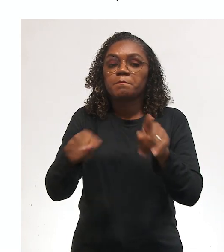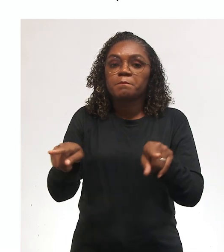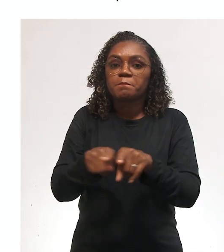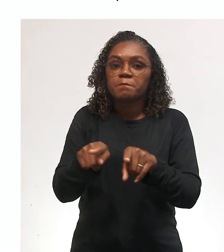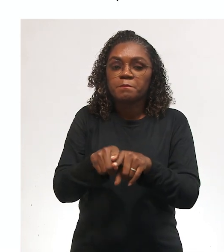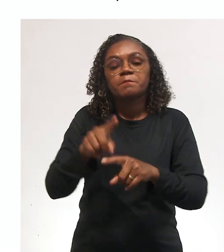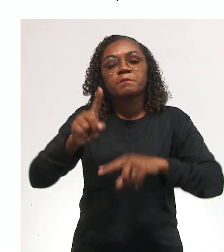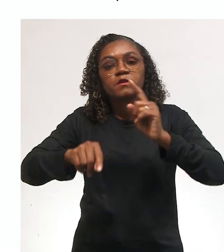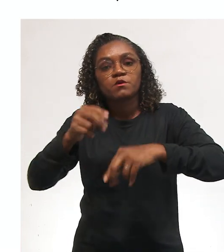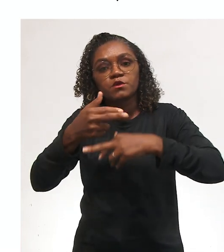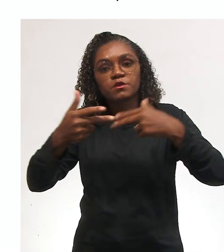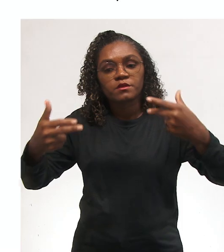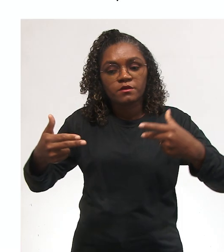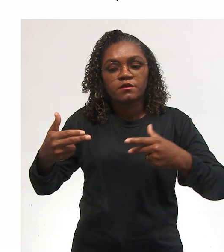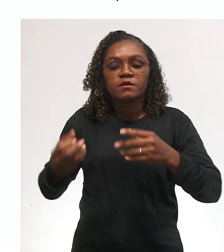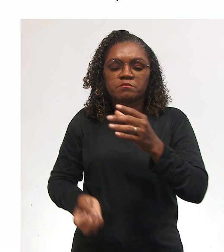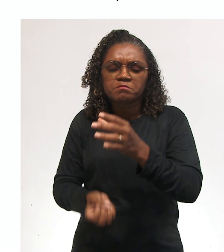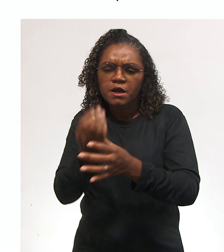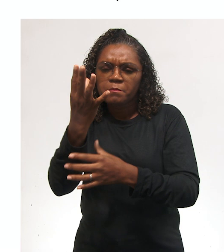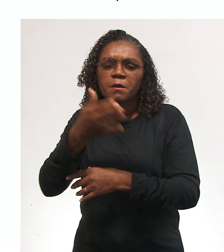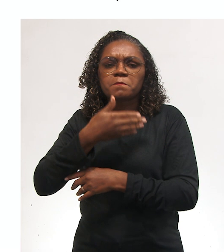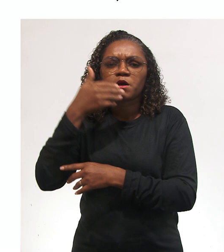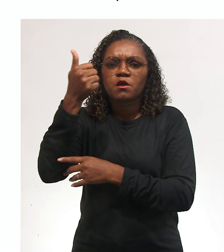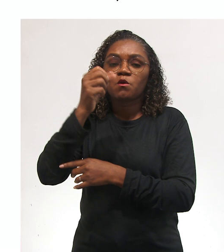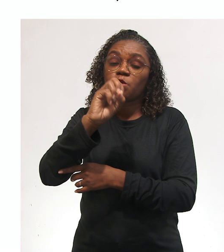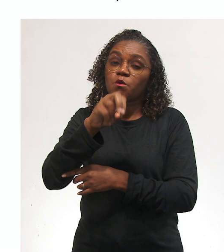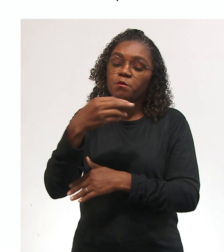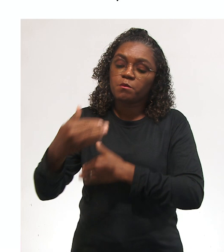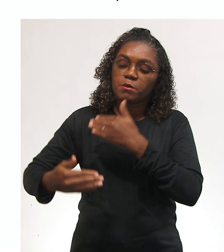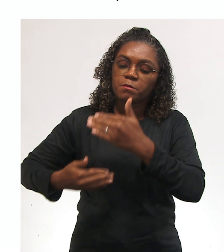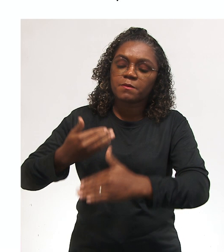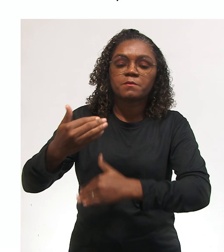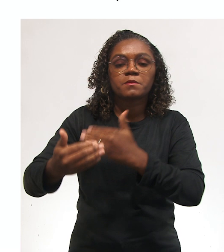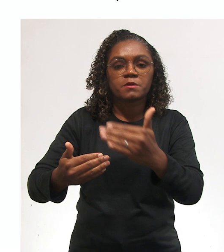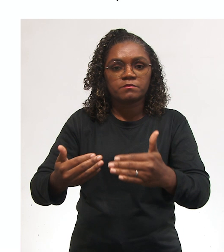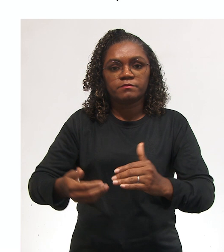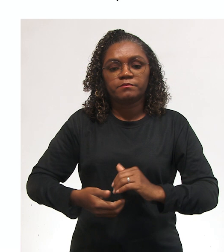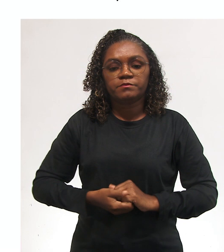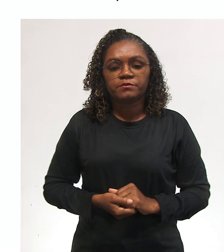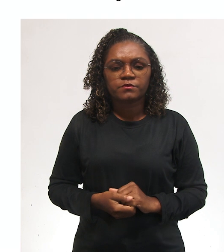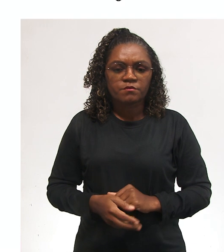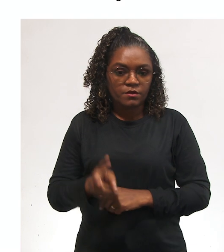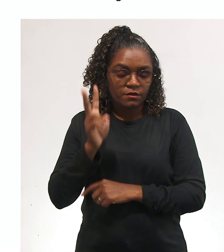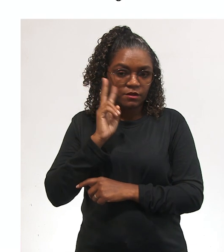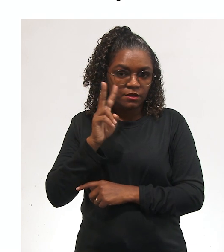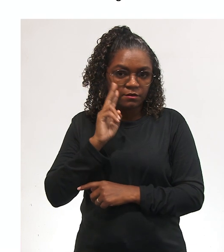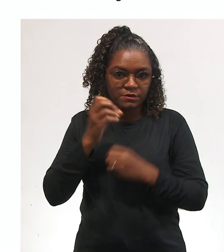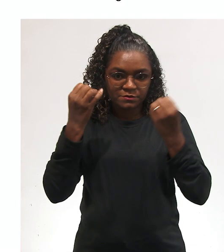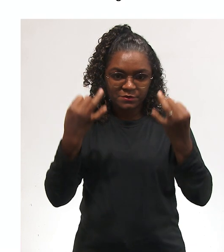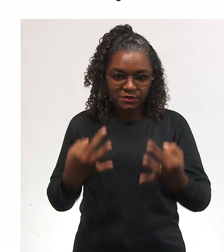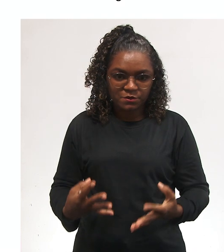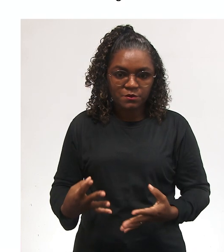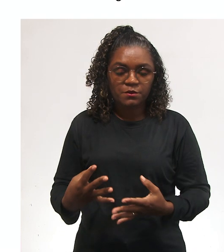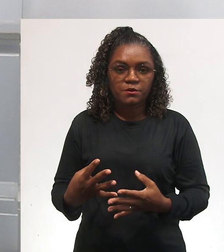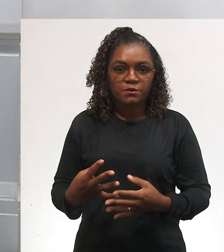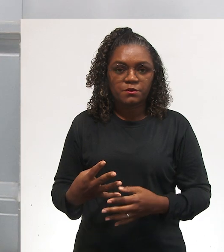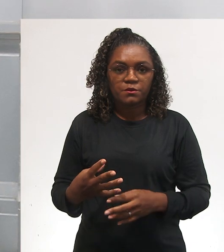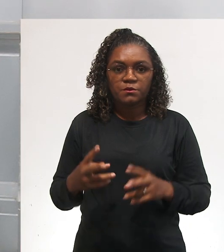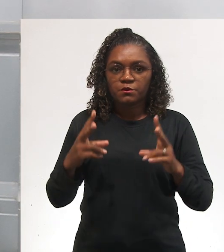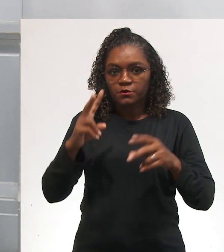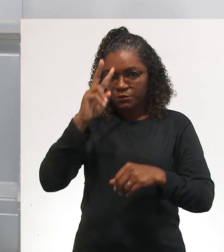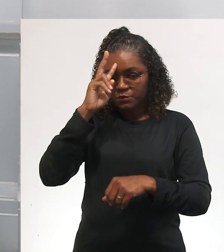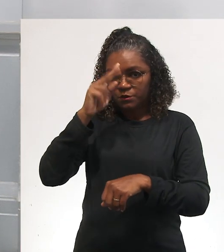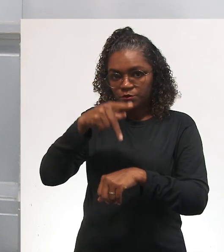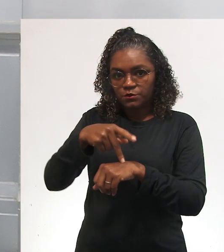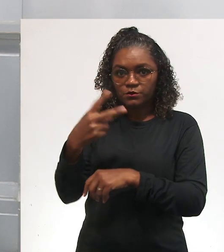de produtos, de serviços ou de processos. Lembra que a gente comentou que o Damon,